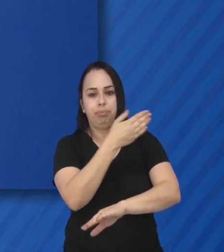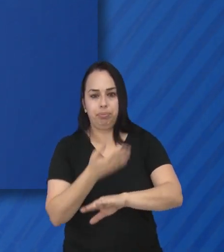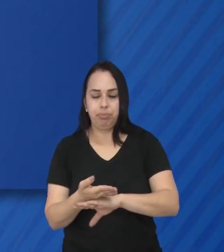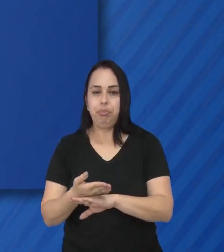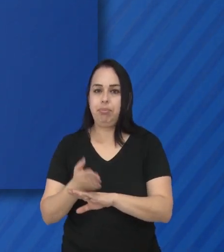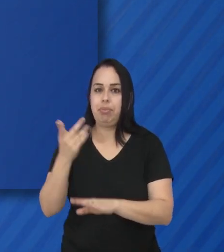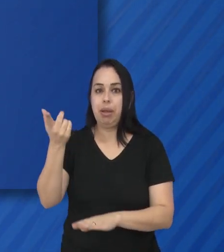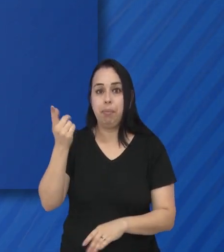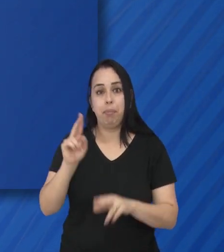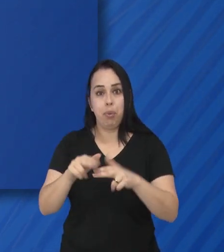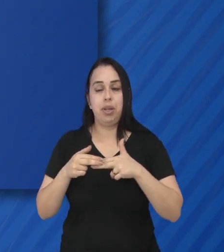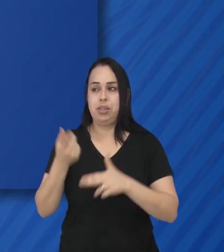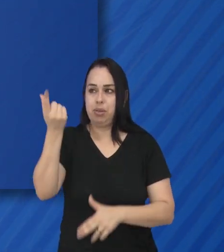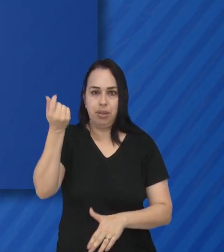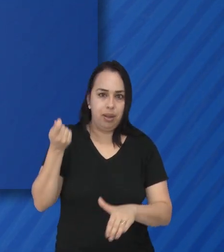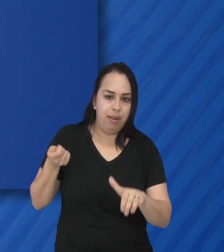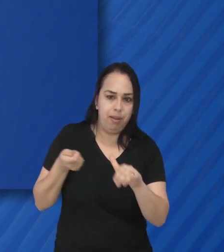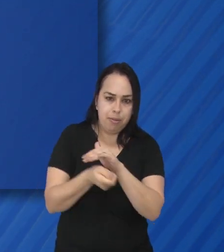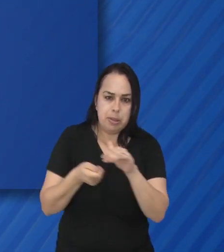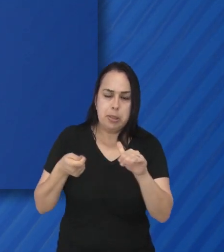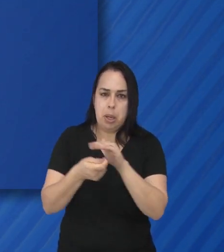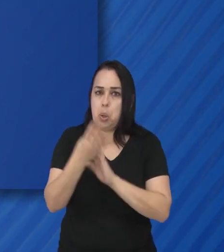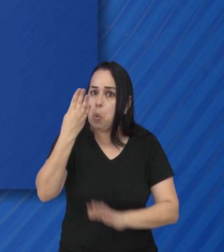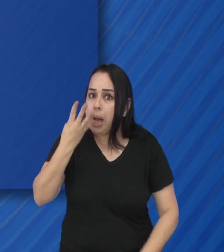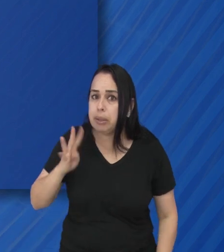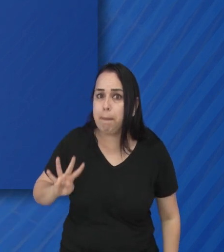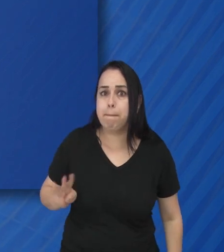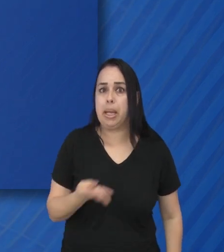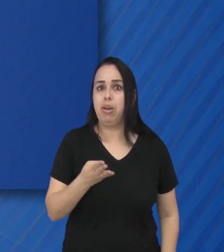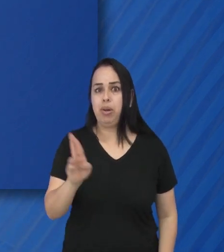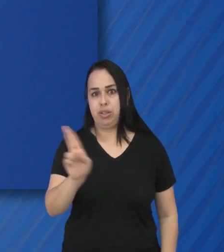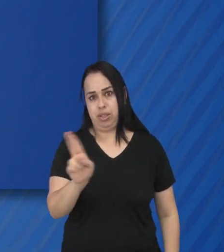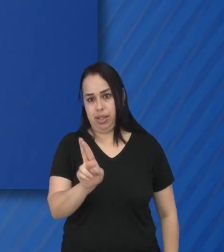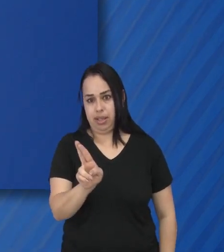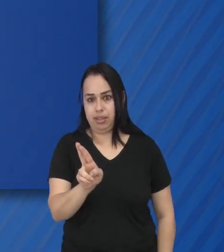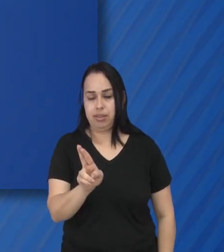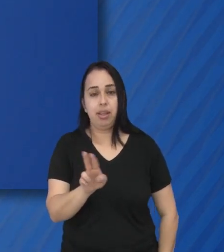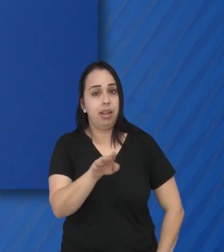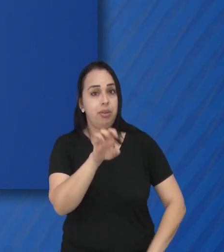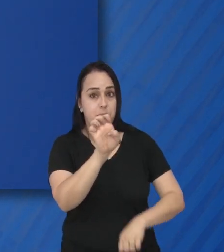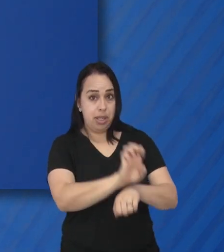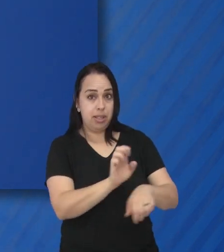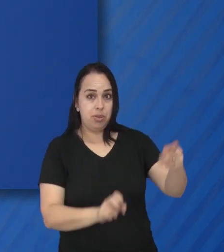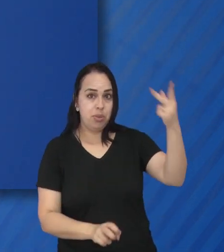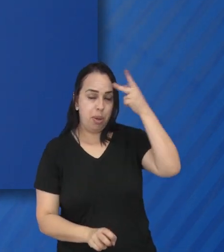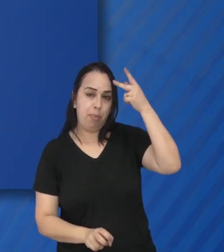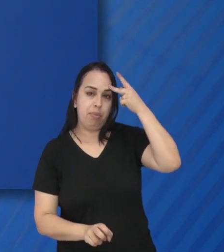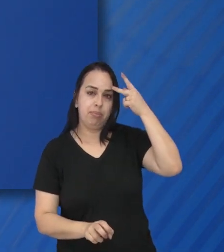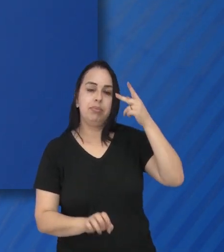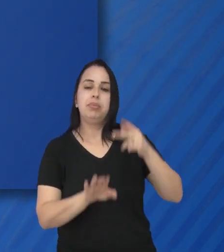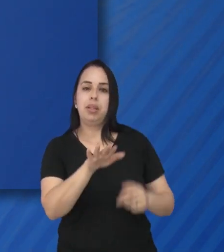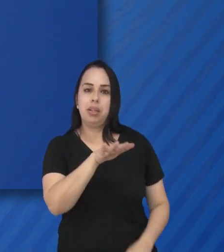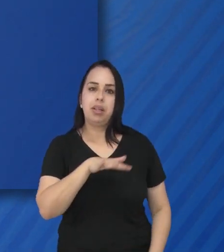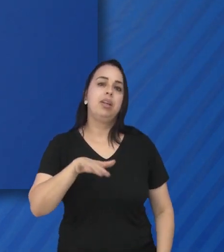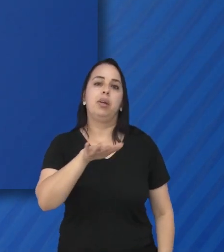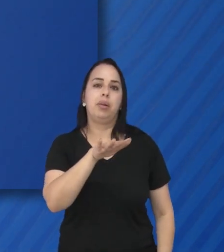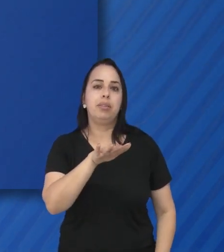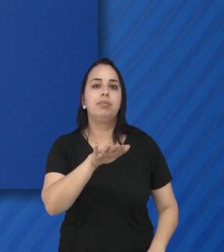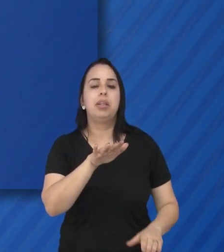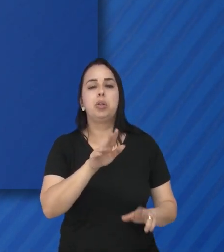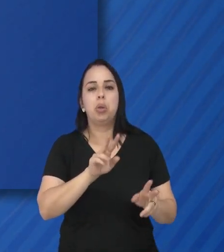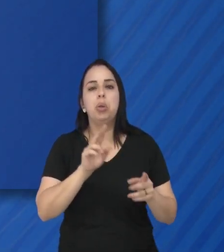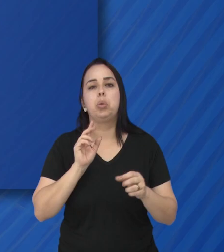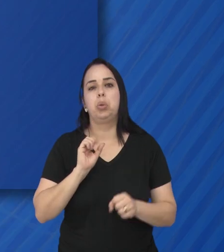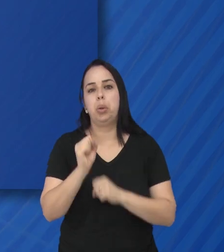investimento previsto para aumentar esse número é alto, R$ 4 bilhões. No estado de São Paulo, a rede pública